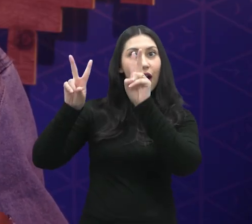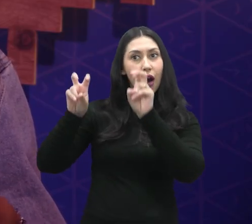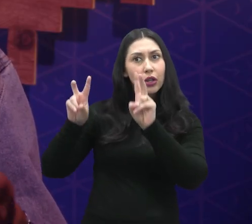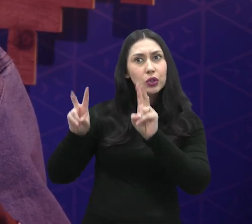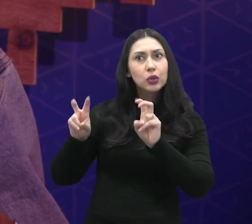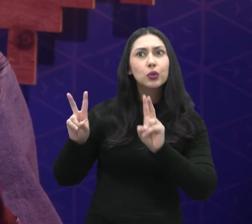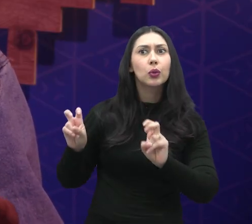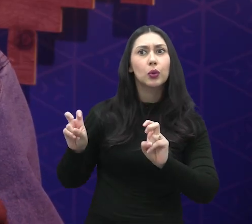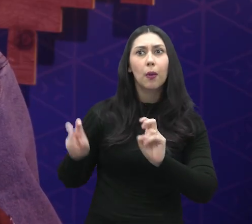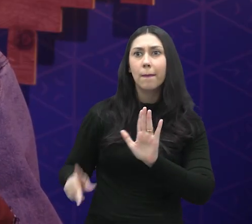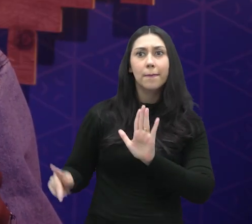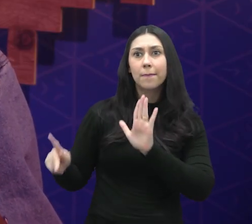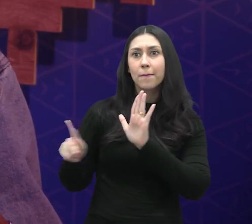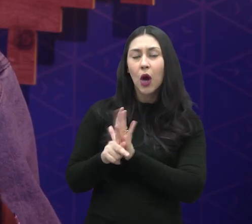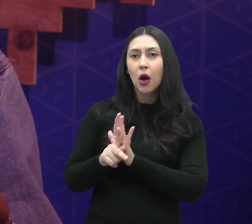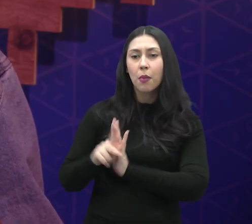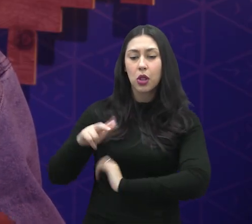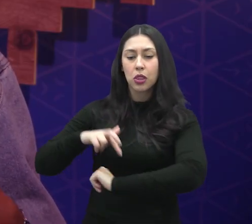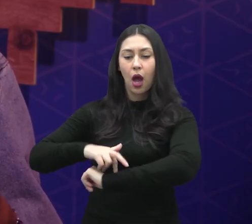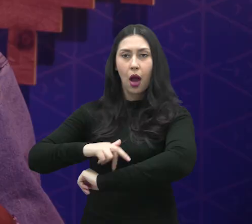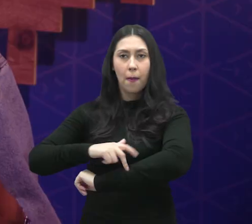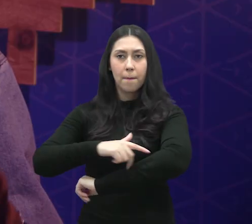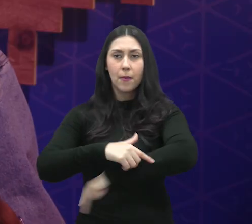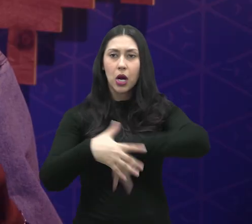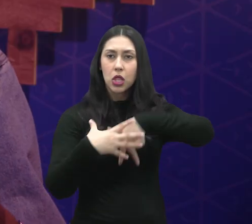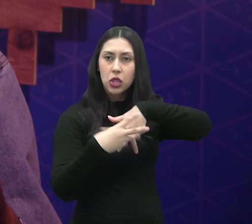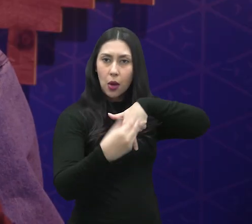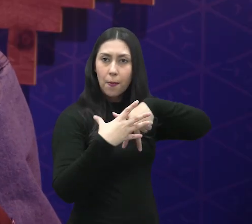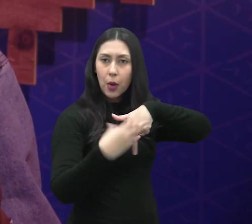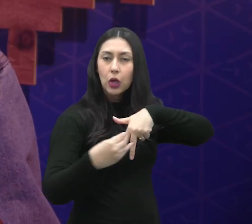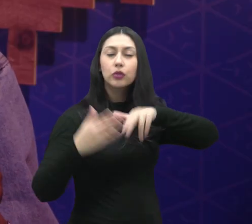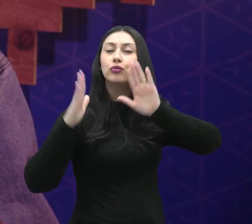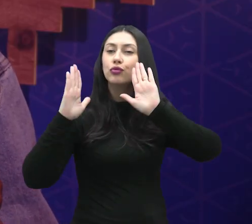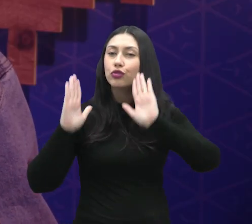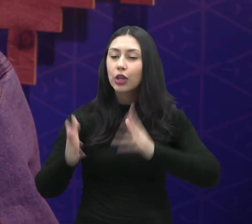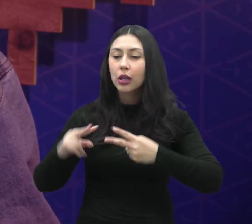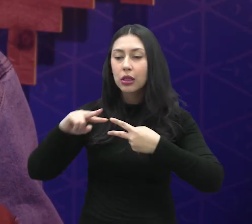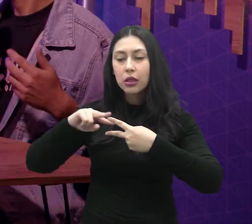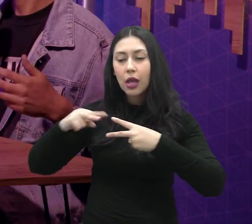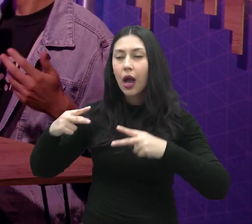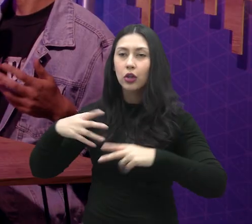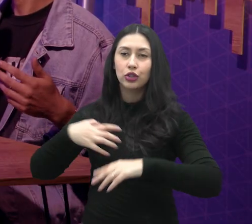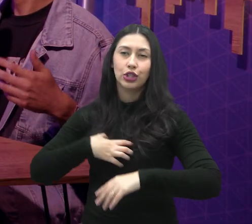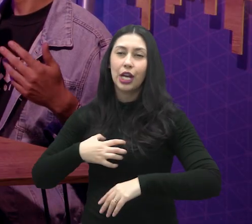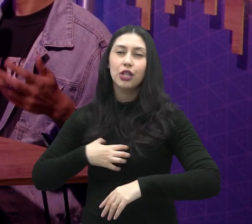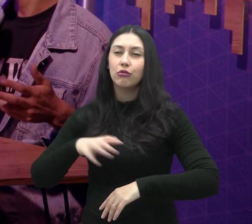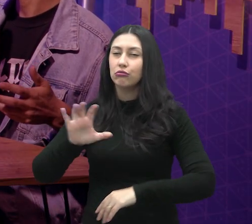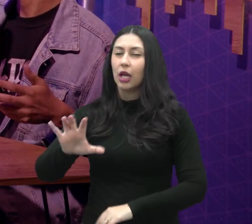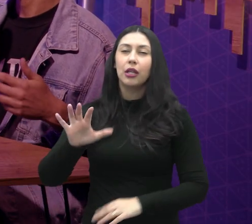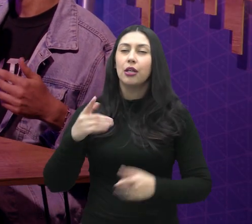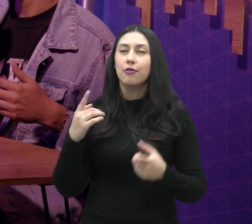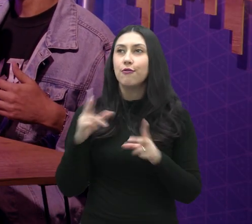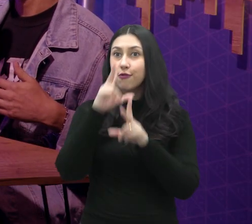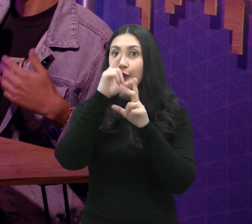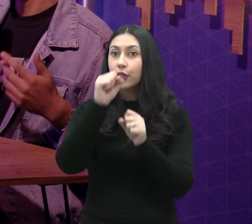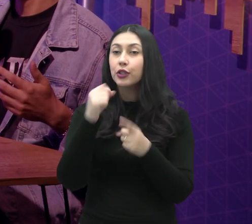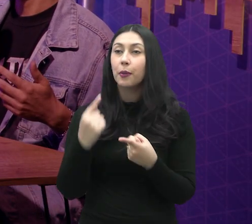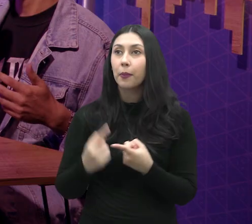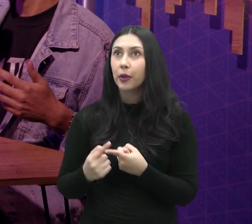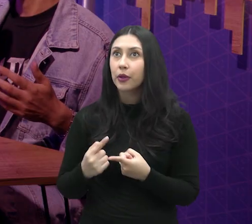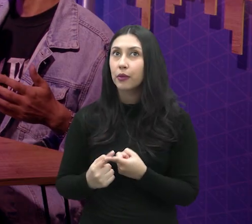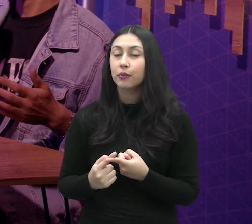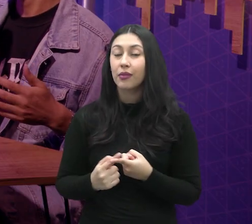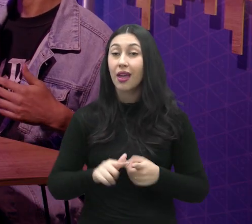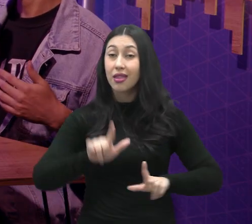são muito envolventes ali do mundo da moda, que ele já estava no DNA da série, né, de uma maneira muito mais forte, porque